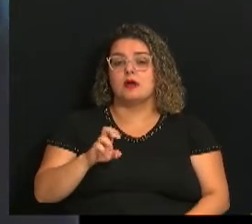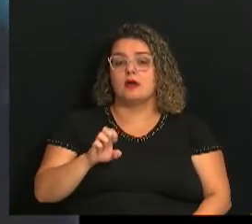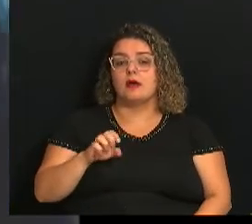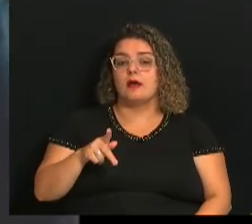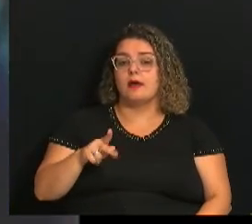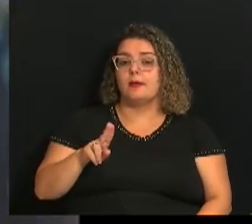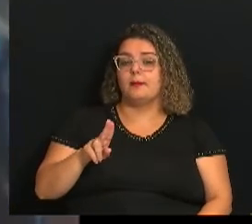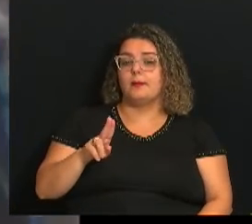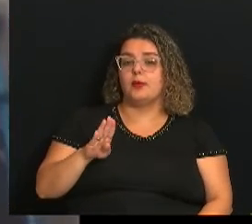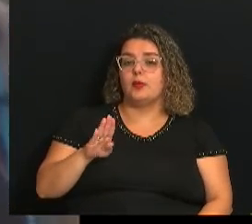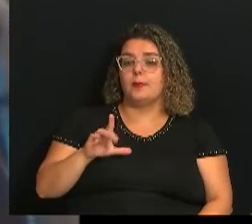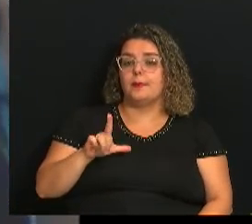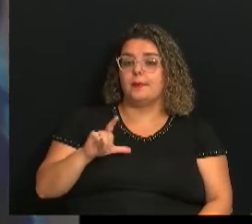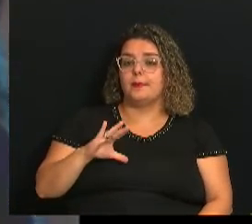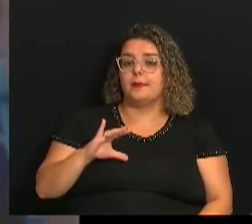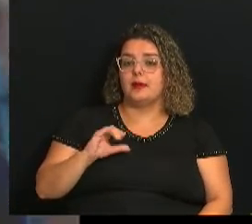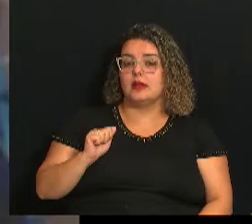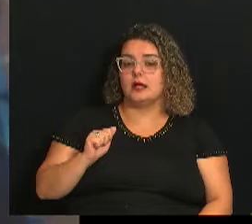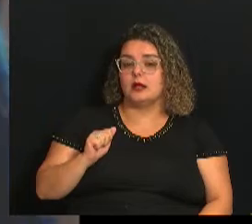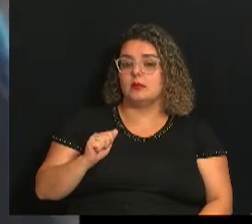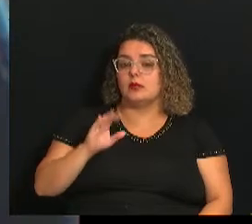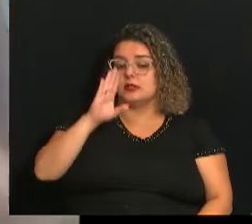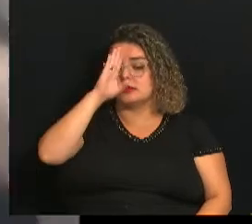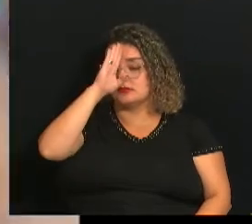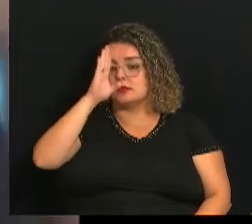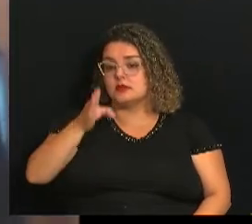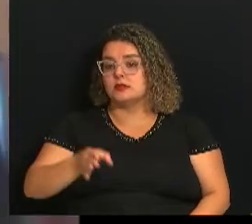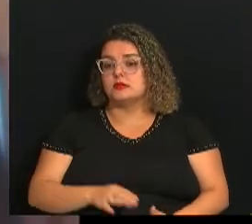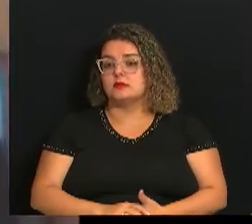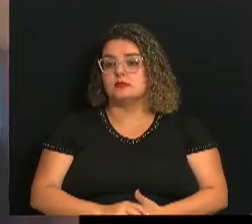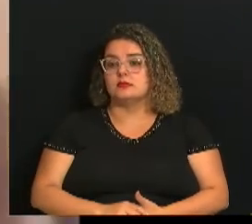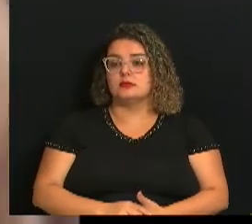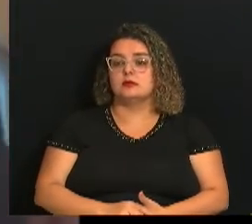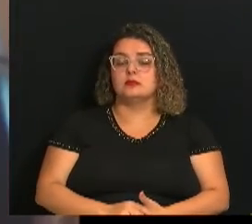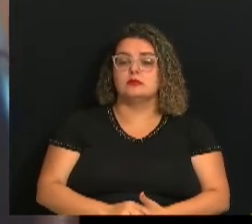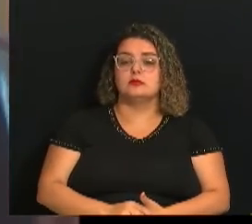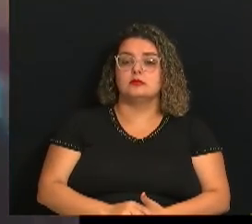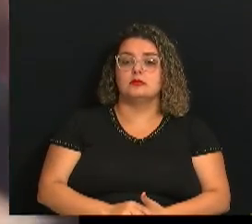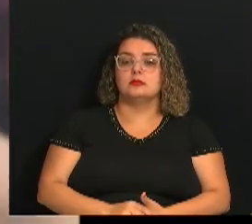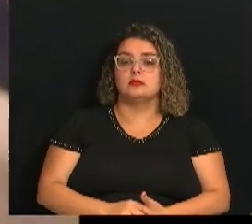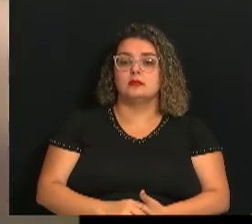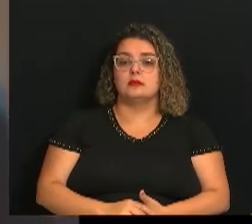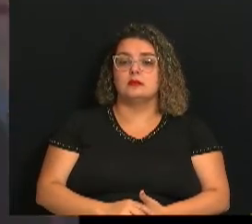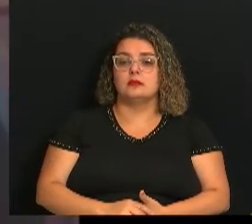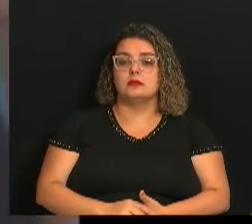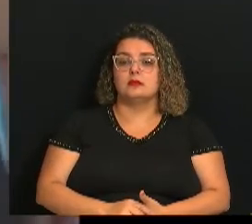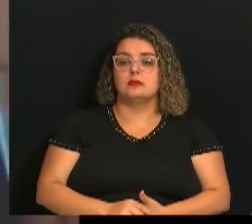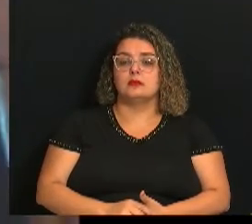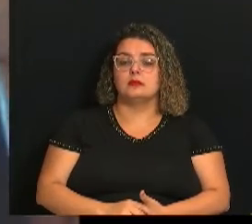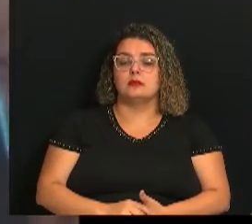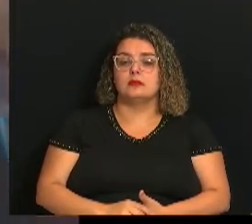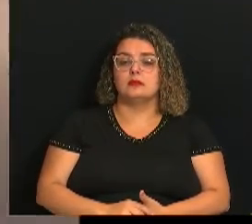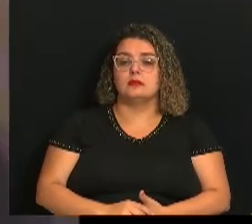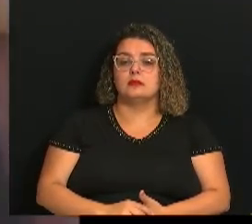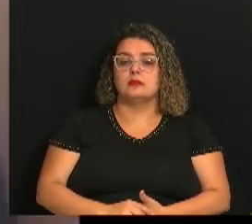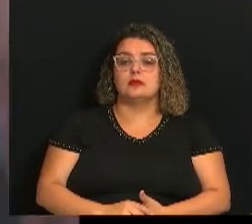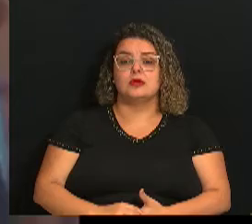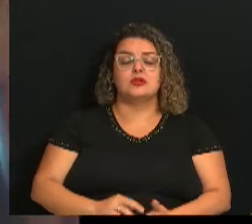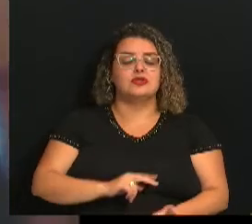Mas ele é principalmente também um bem produzido por saberes diversos